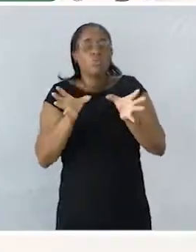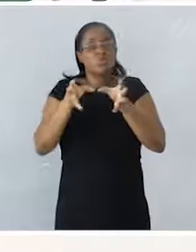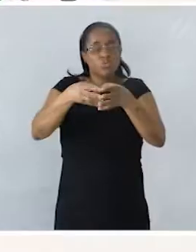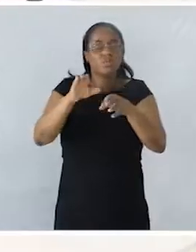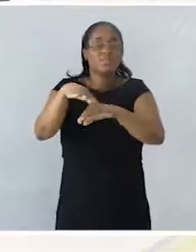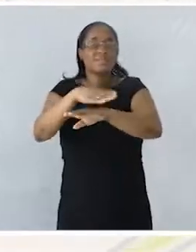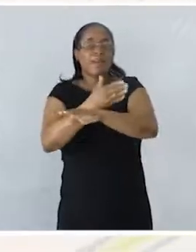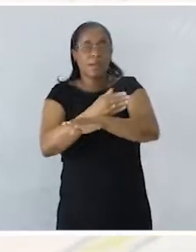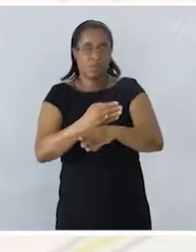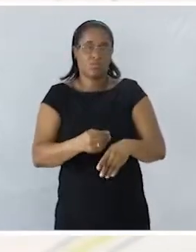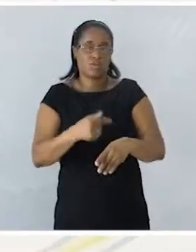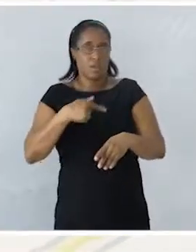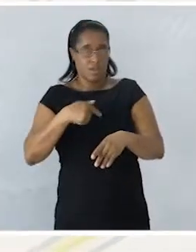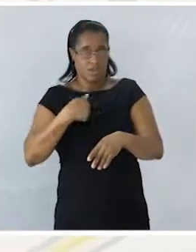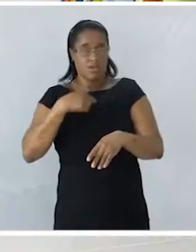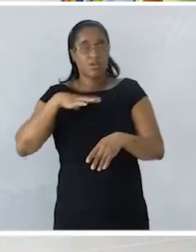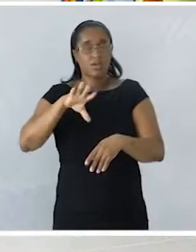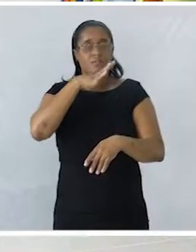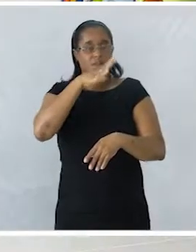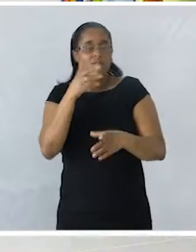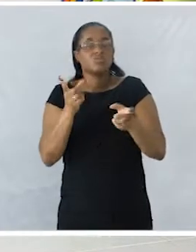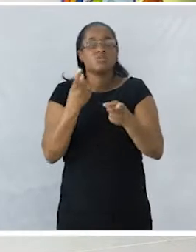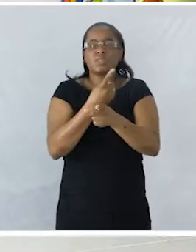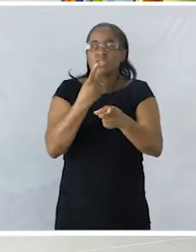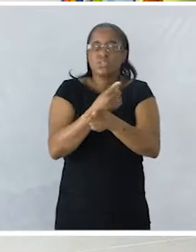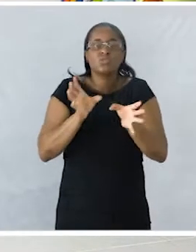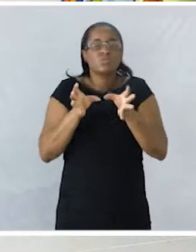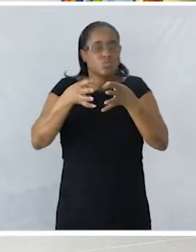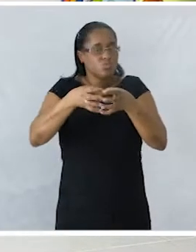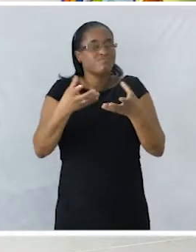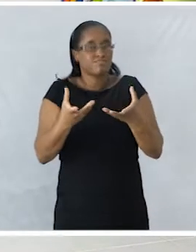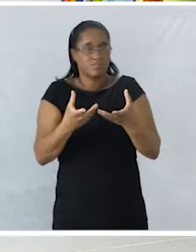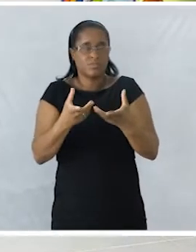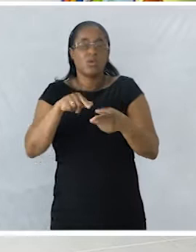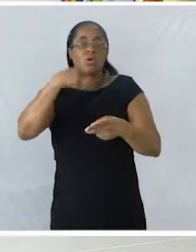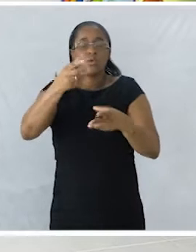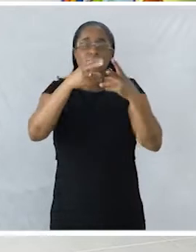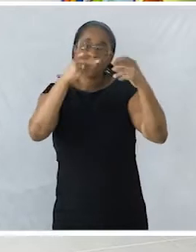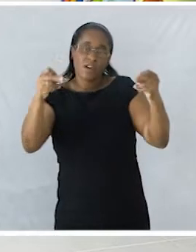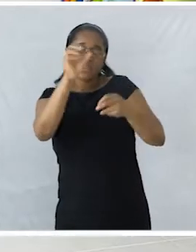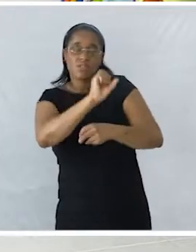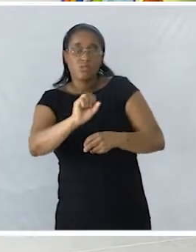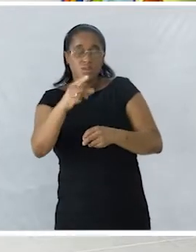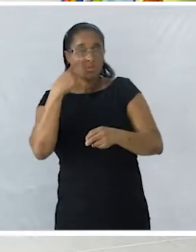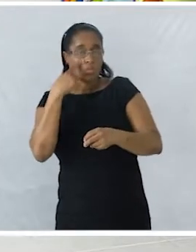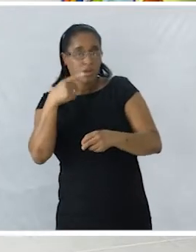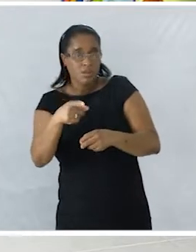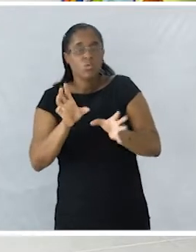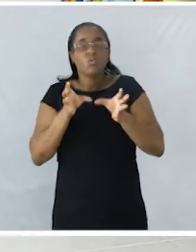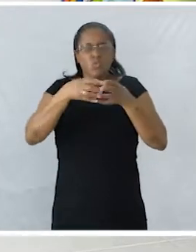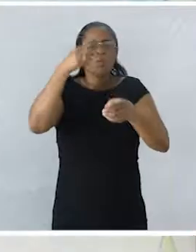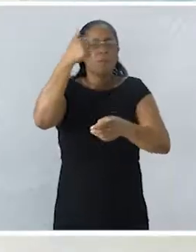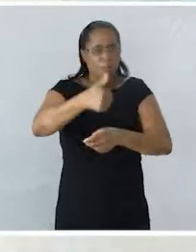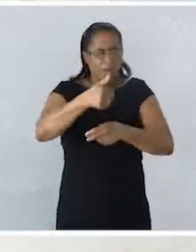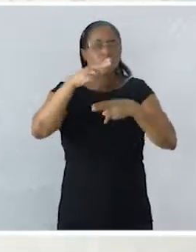falar convosco sobre características comuns. Mas uma outra frase que vocês encontraram é conjunto bem